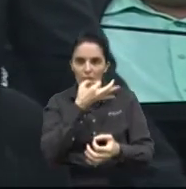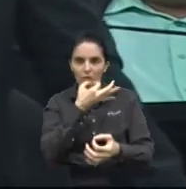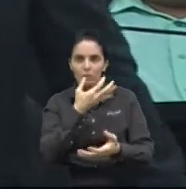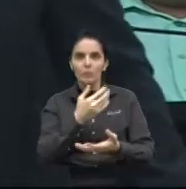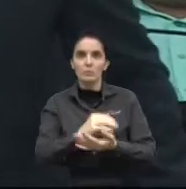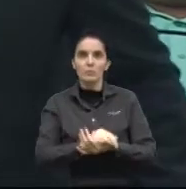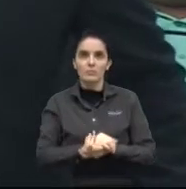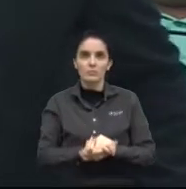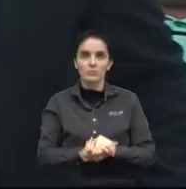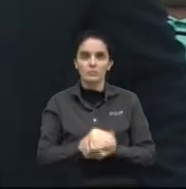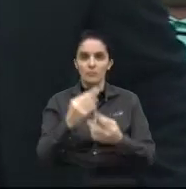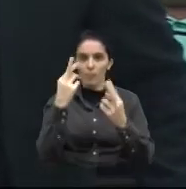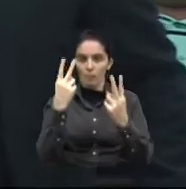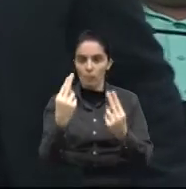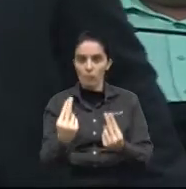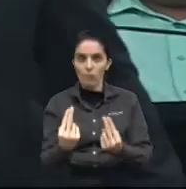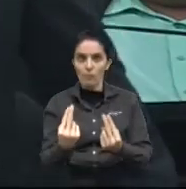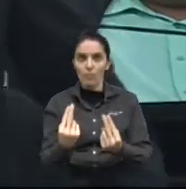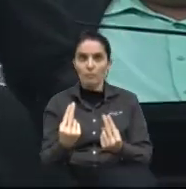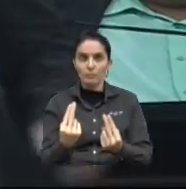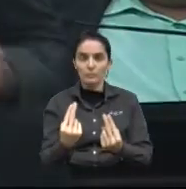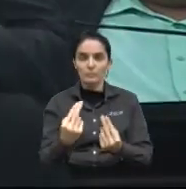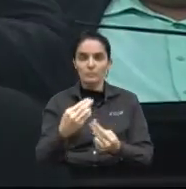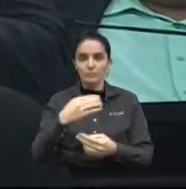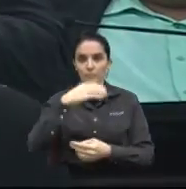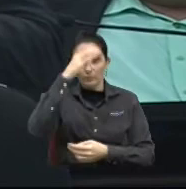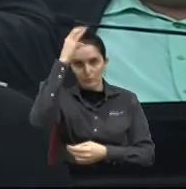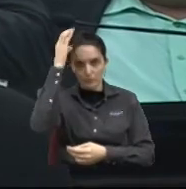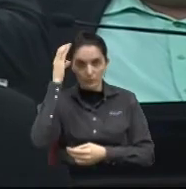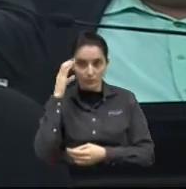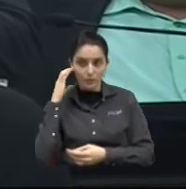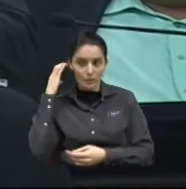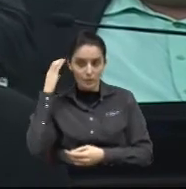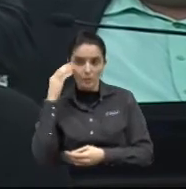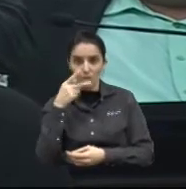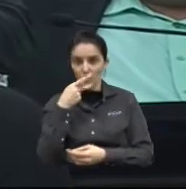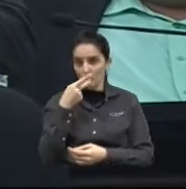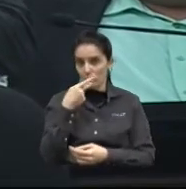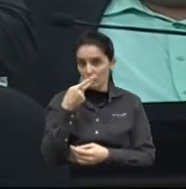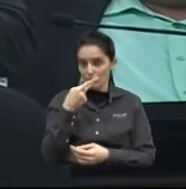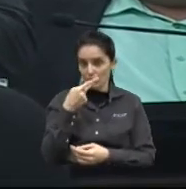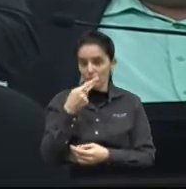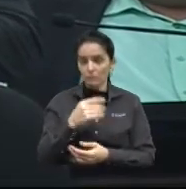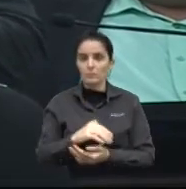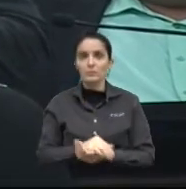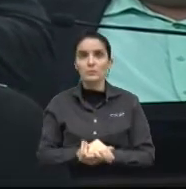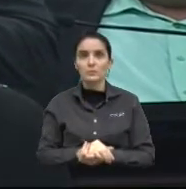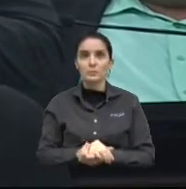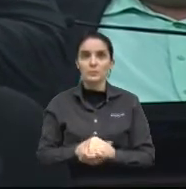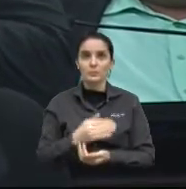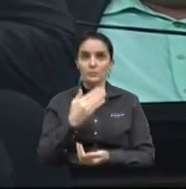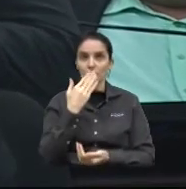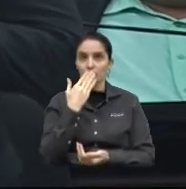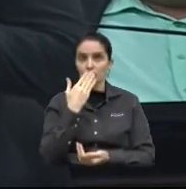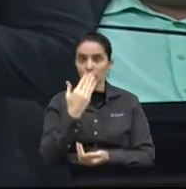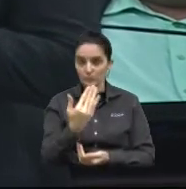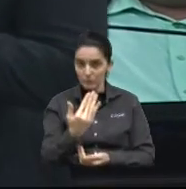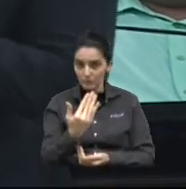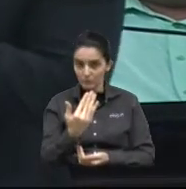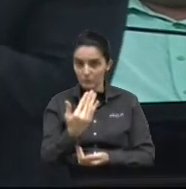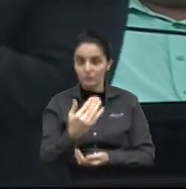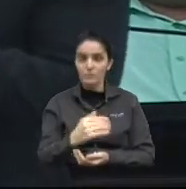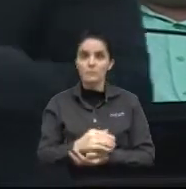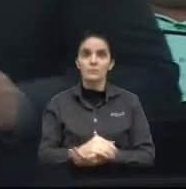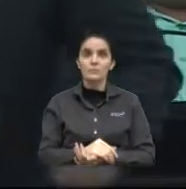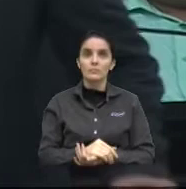minha amiga companheira de bancada vereadora casal toni e peço vênia ela para digerir